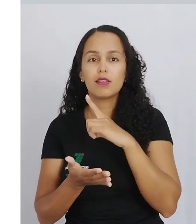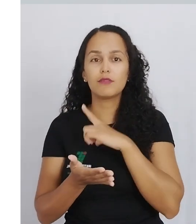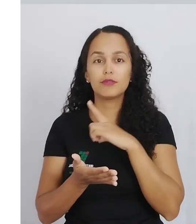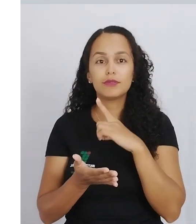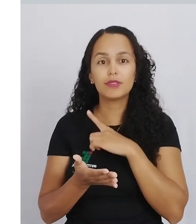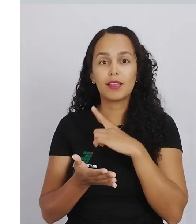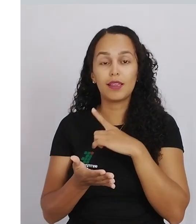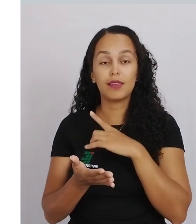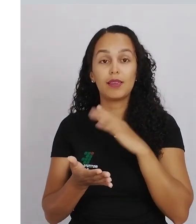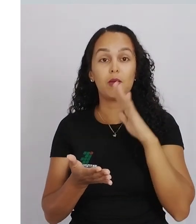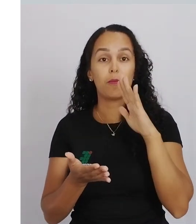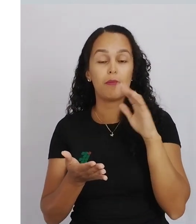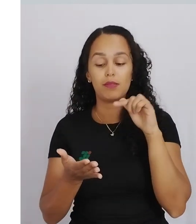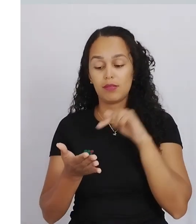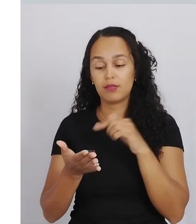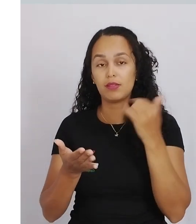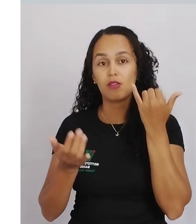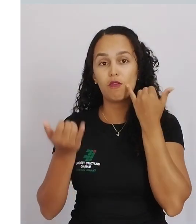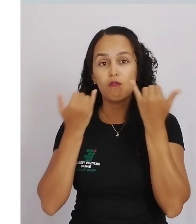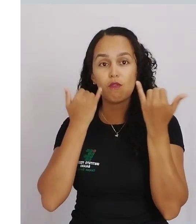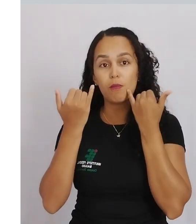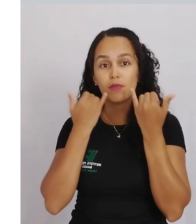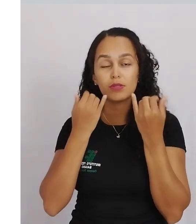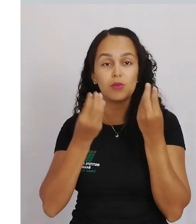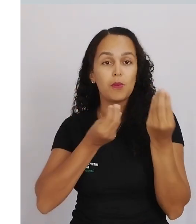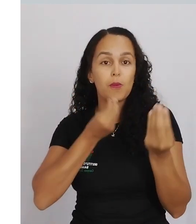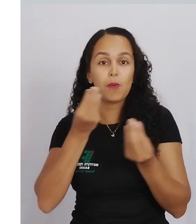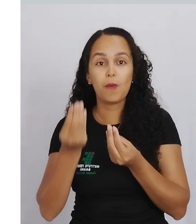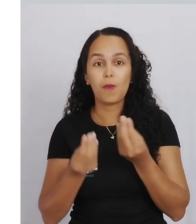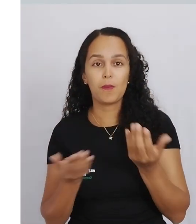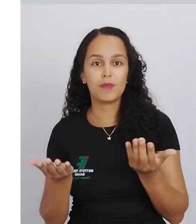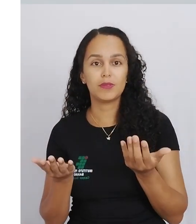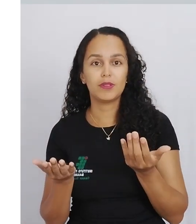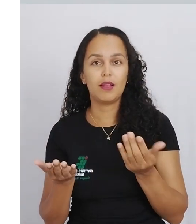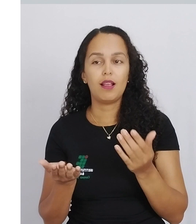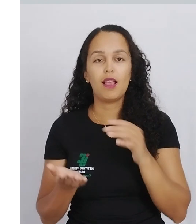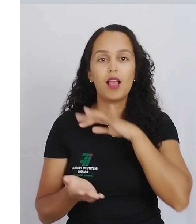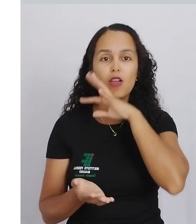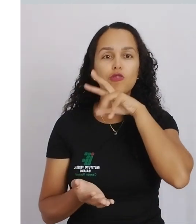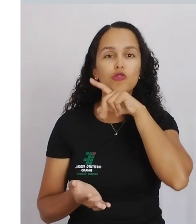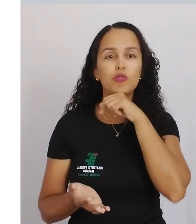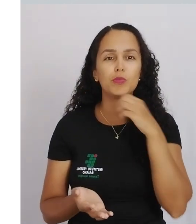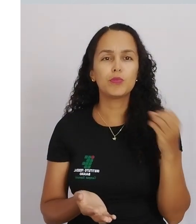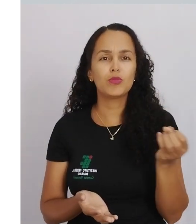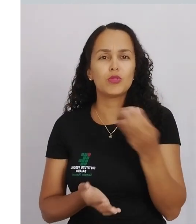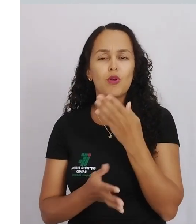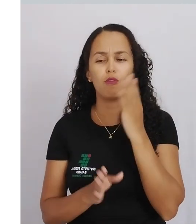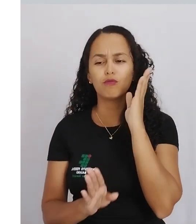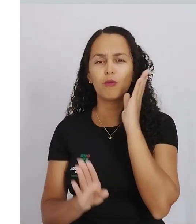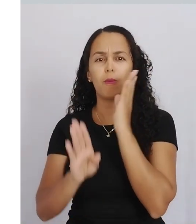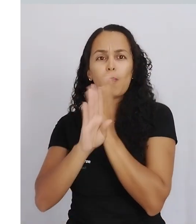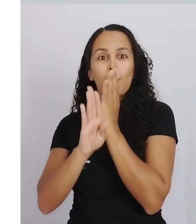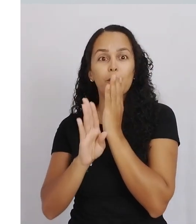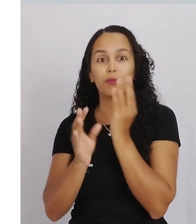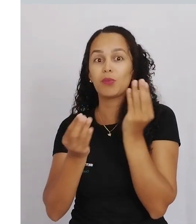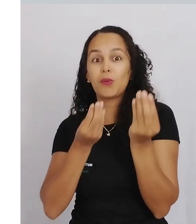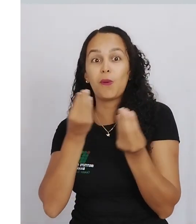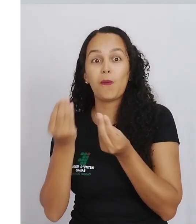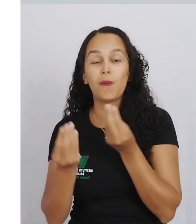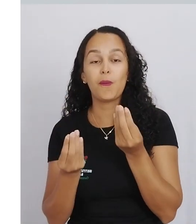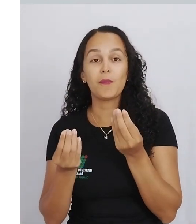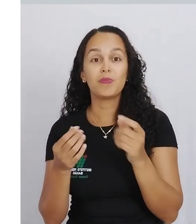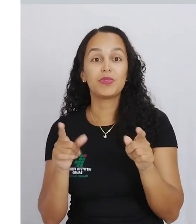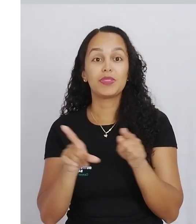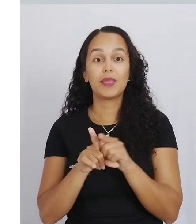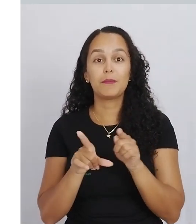didático, através da notícia que é dada sobre uma espécie nova de animal que foi descoberta, né? Sobre um